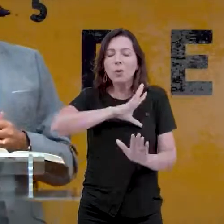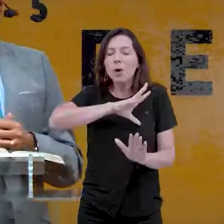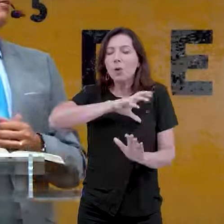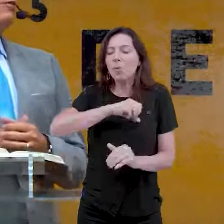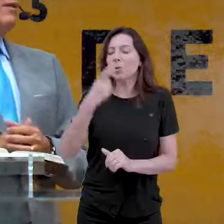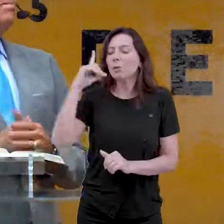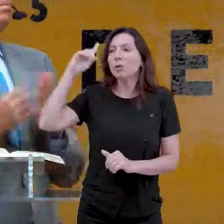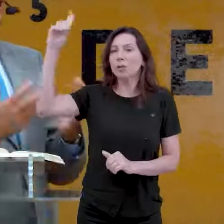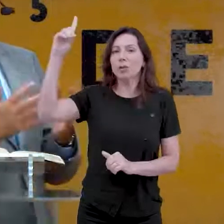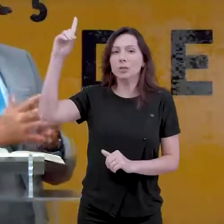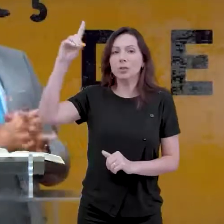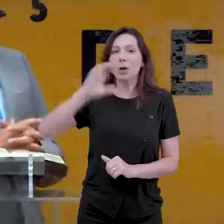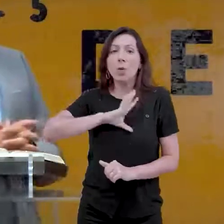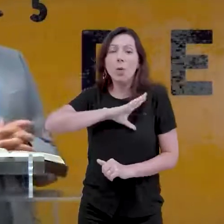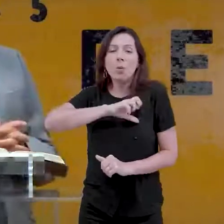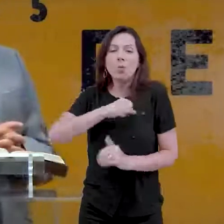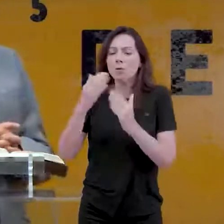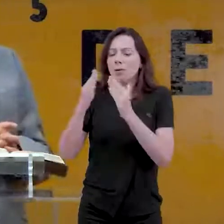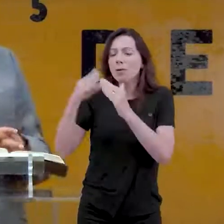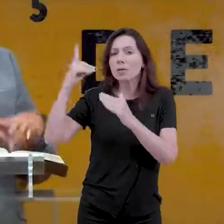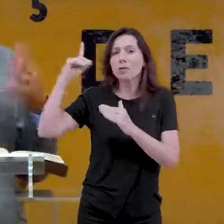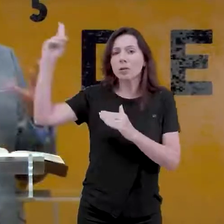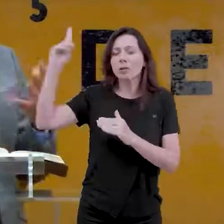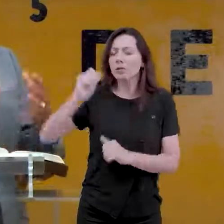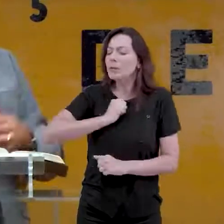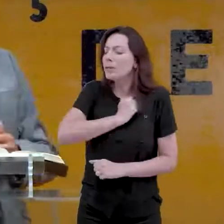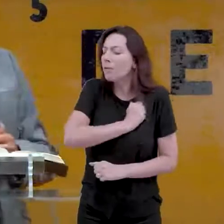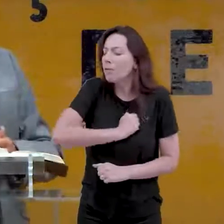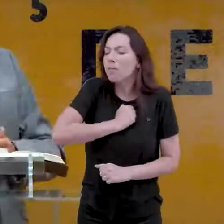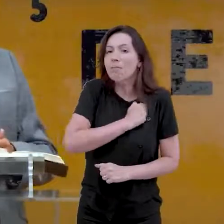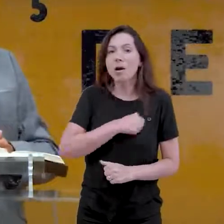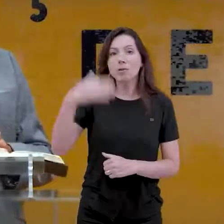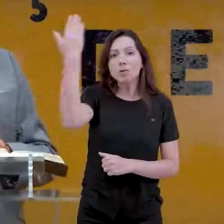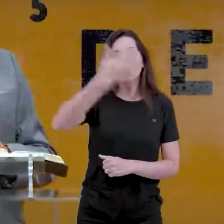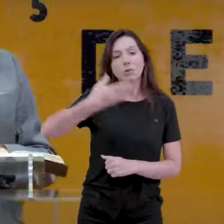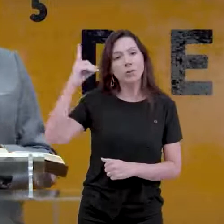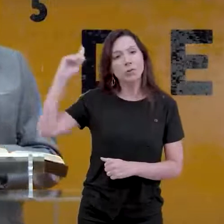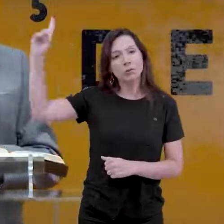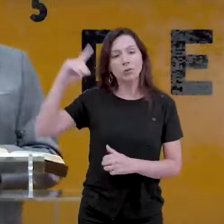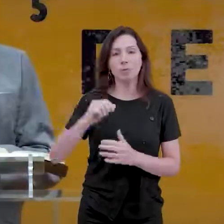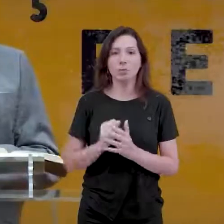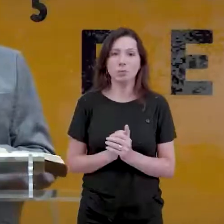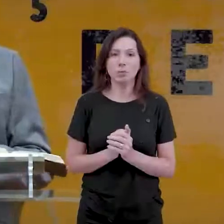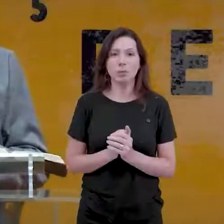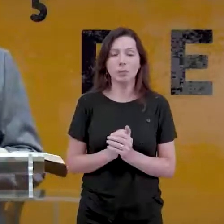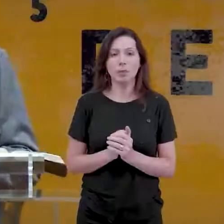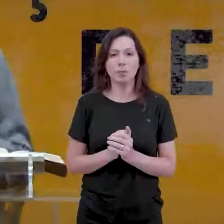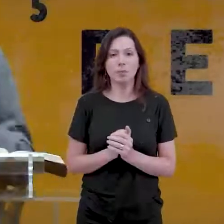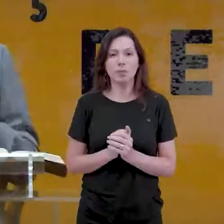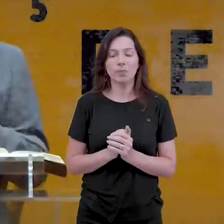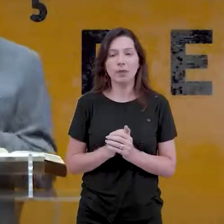amor por Deus, o seu apego à casa de Deus, sua saudade da presença de Deus, e